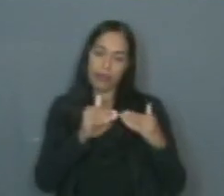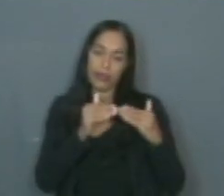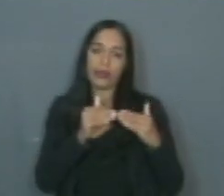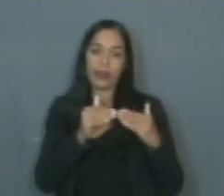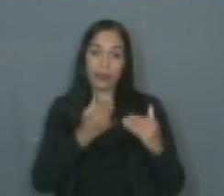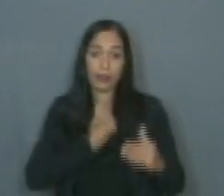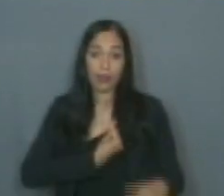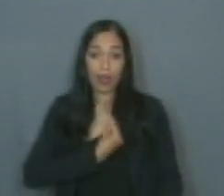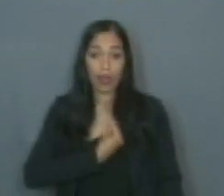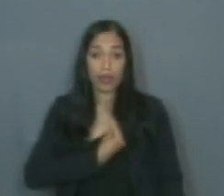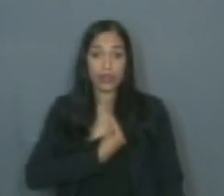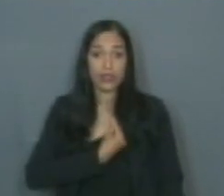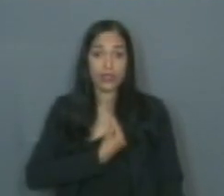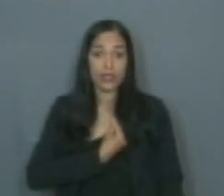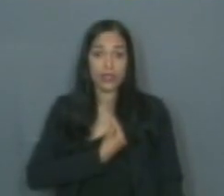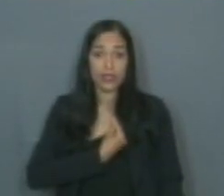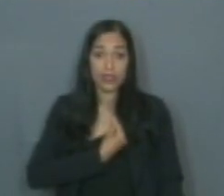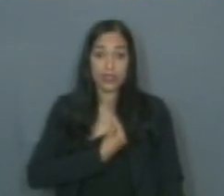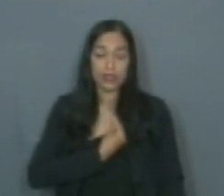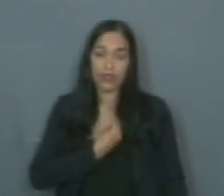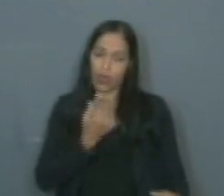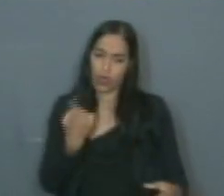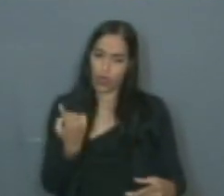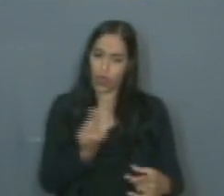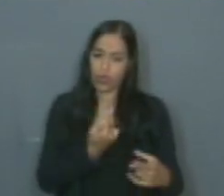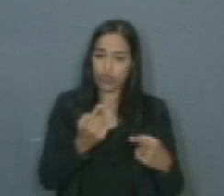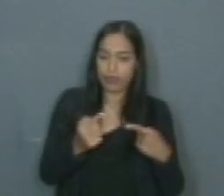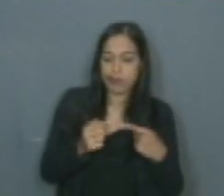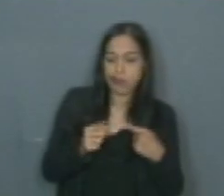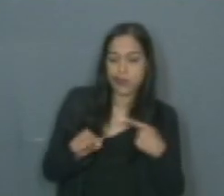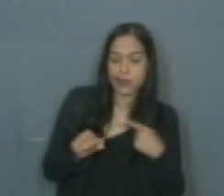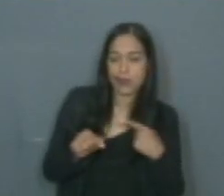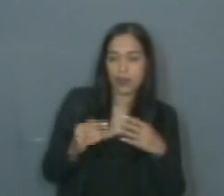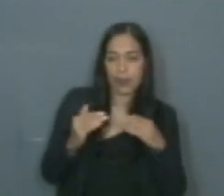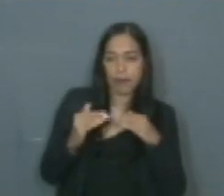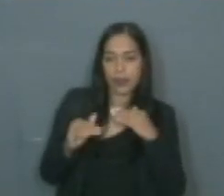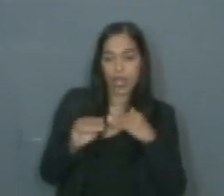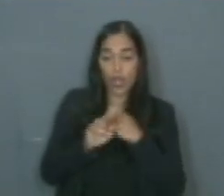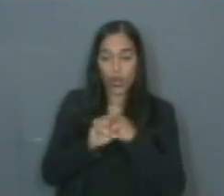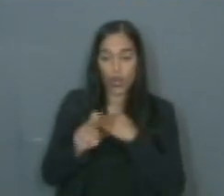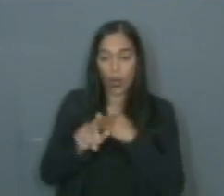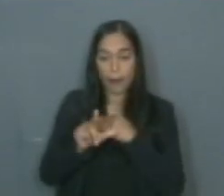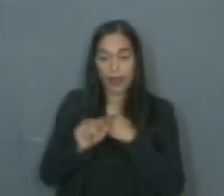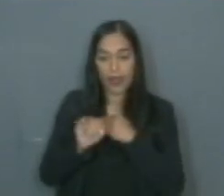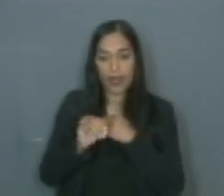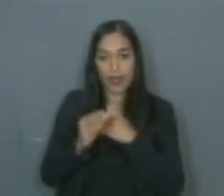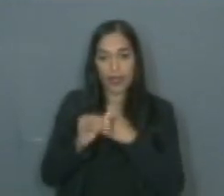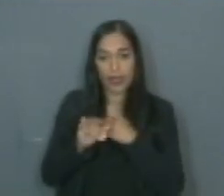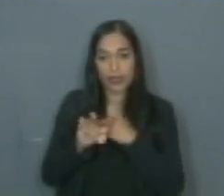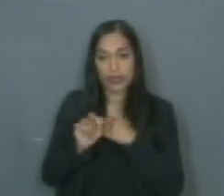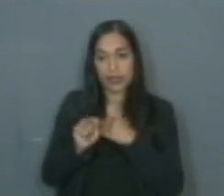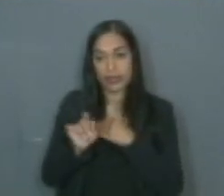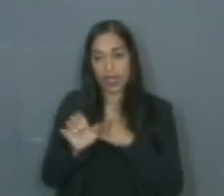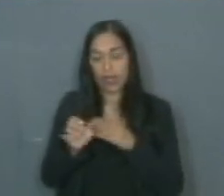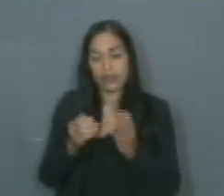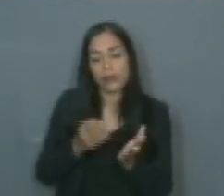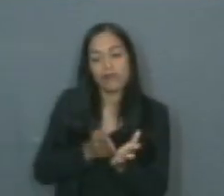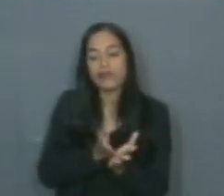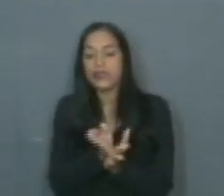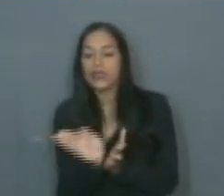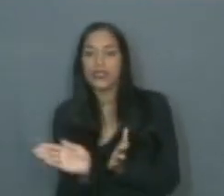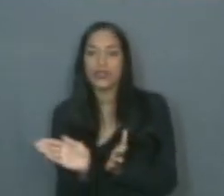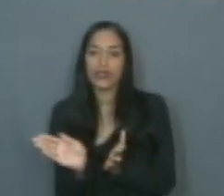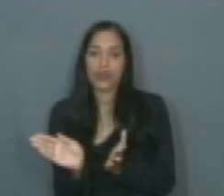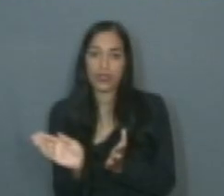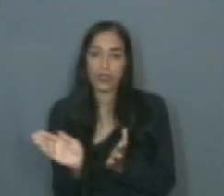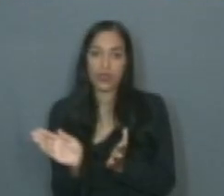uma realidade, mas também não podemos concordar com movimentos que, em nome da laicidade, desvia ou desvirtua